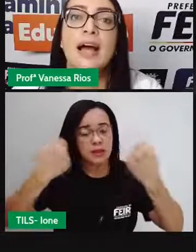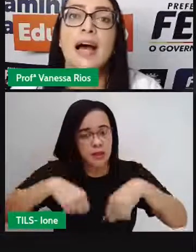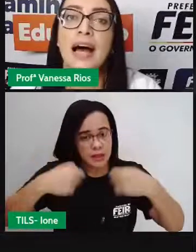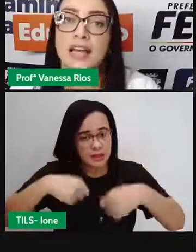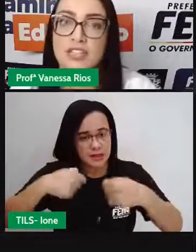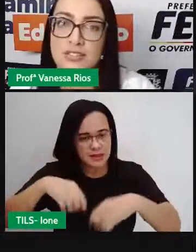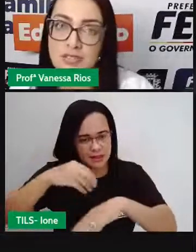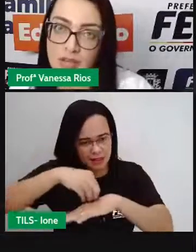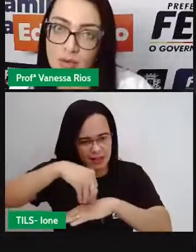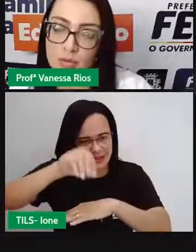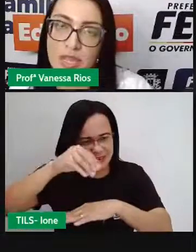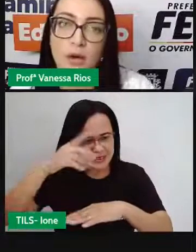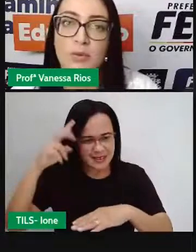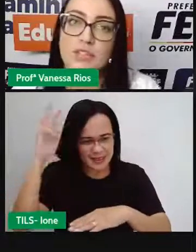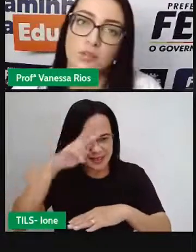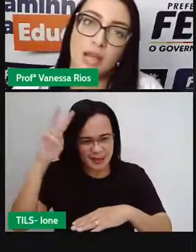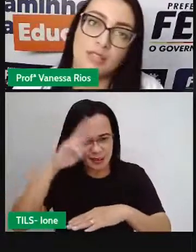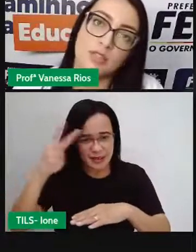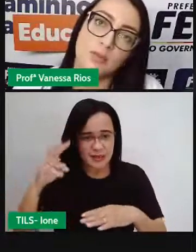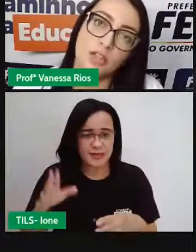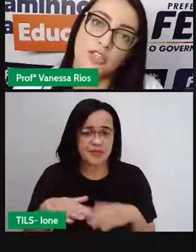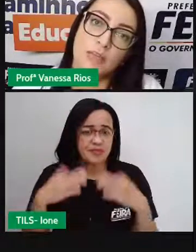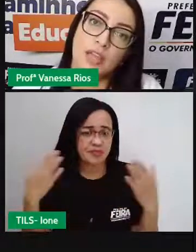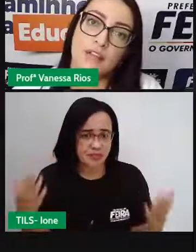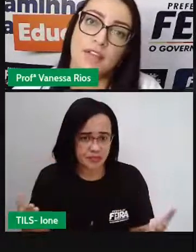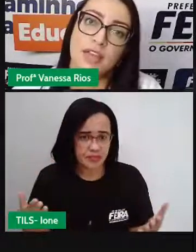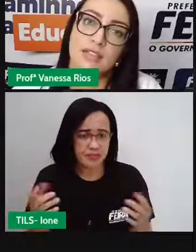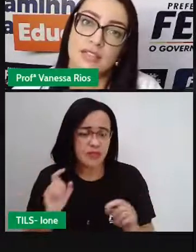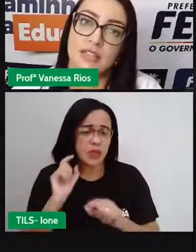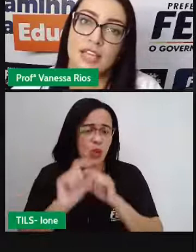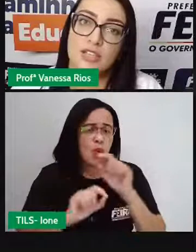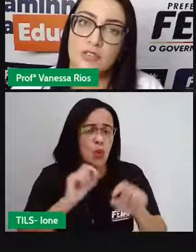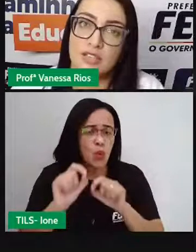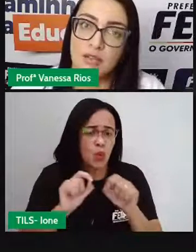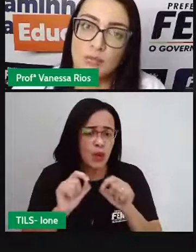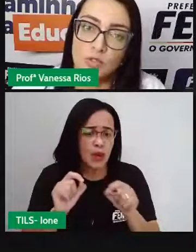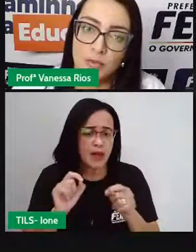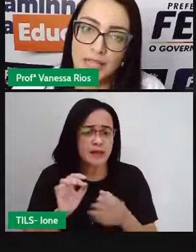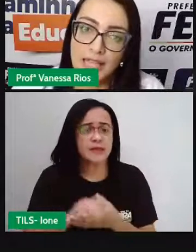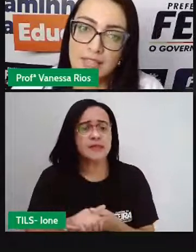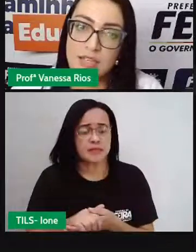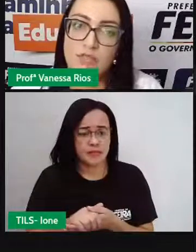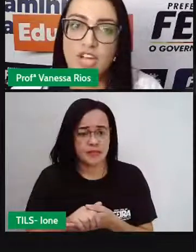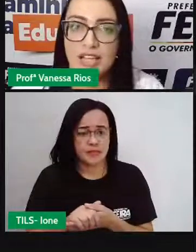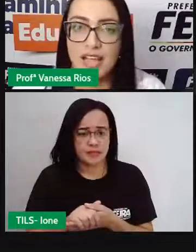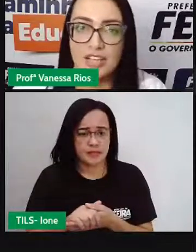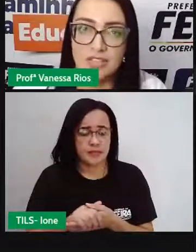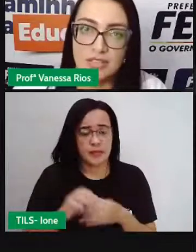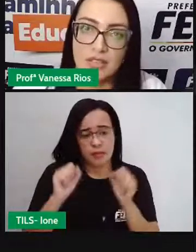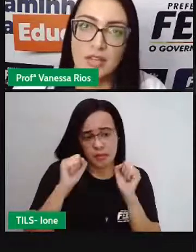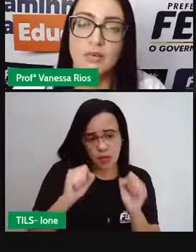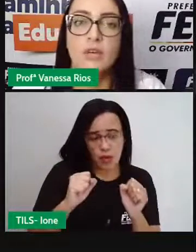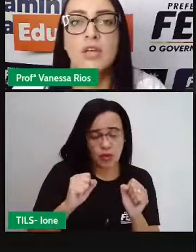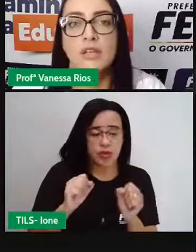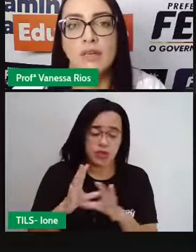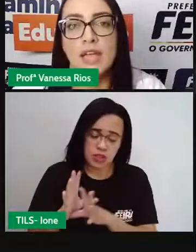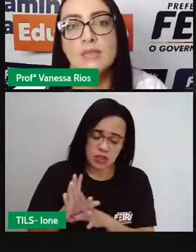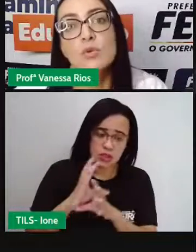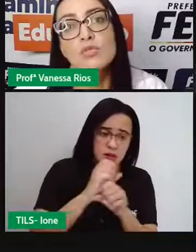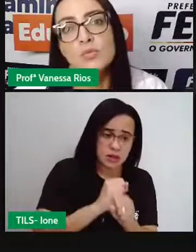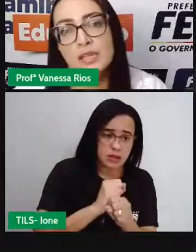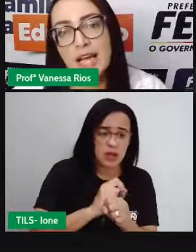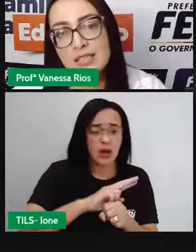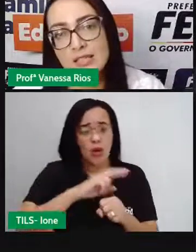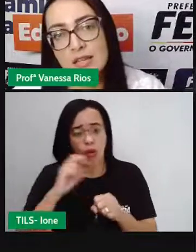uma adição. E em algumas situações pode também haver a necessidade de fazer uma multiplicação, já que a adição, né,